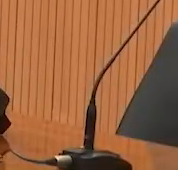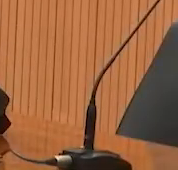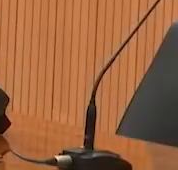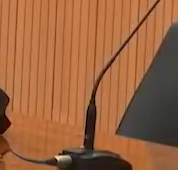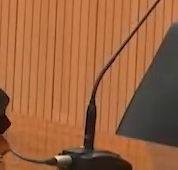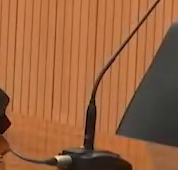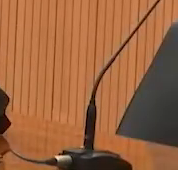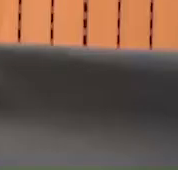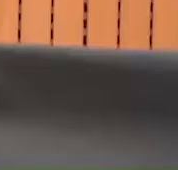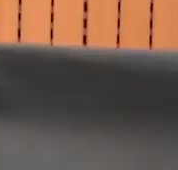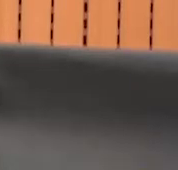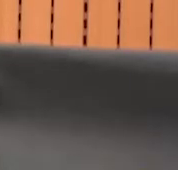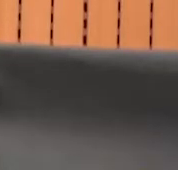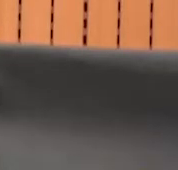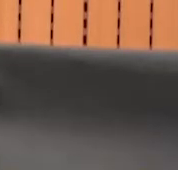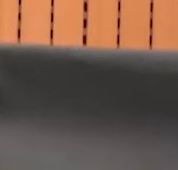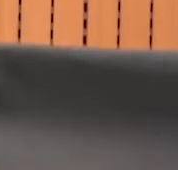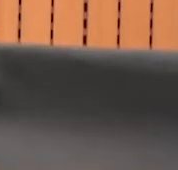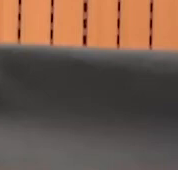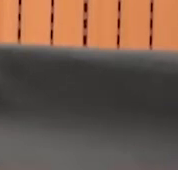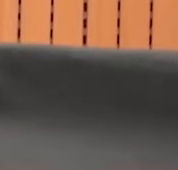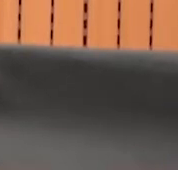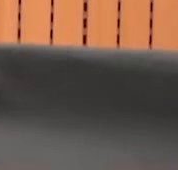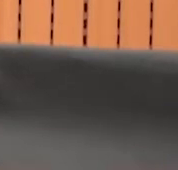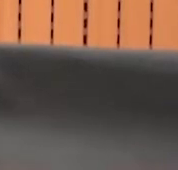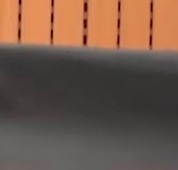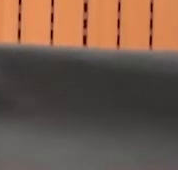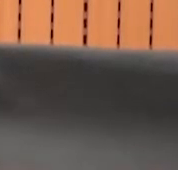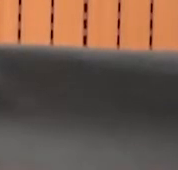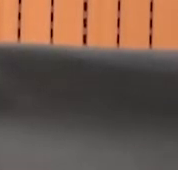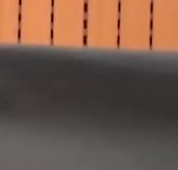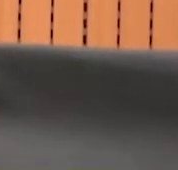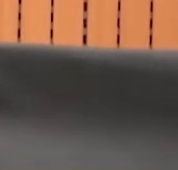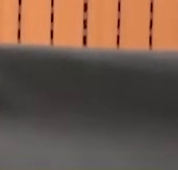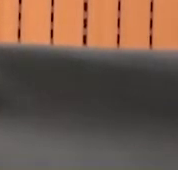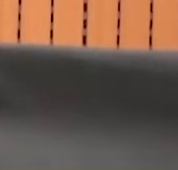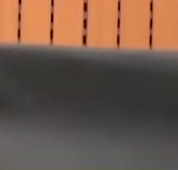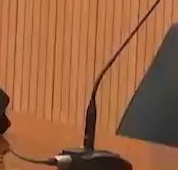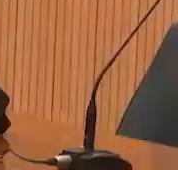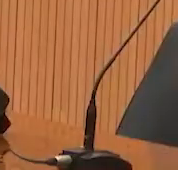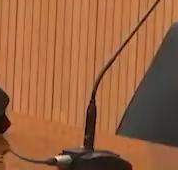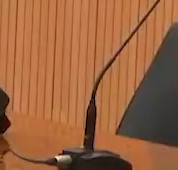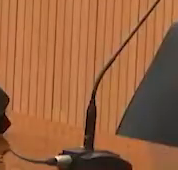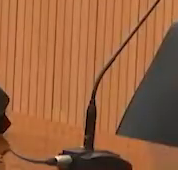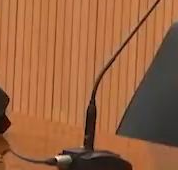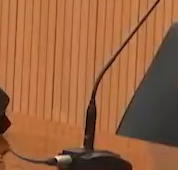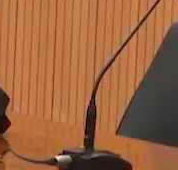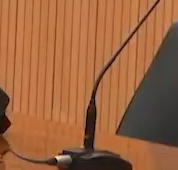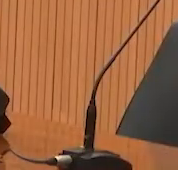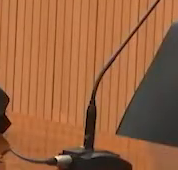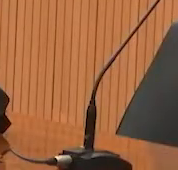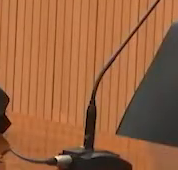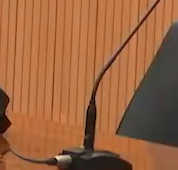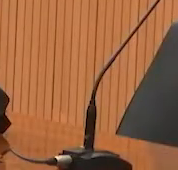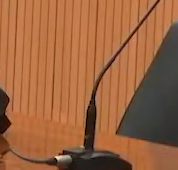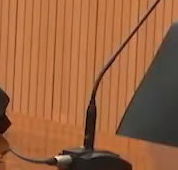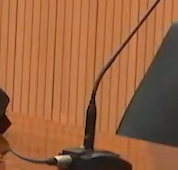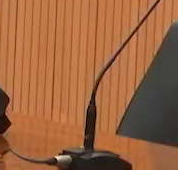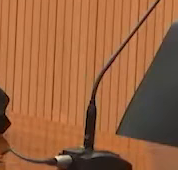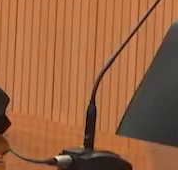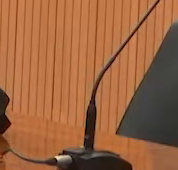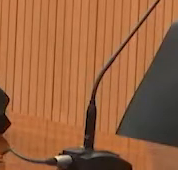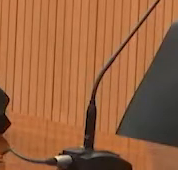Obrigada, vereadora Guida Calisto. Eu vou passar a palavra, então, para a vereadora Paula Miguel. Obrigada, presidenta